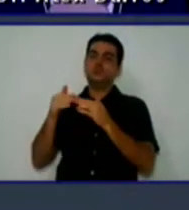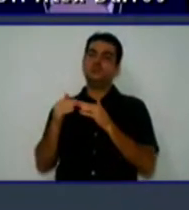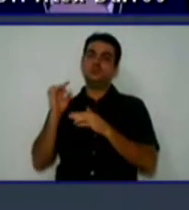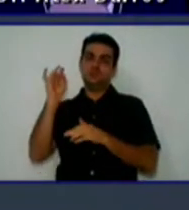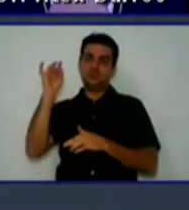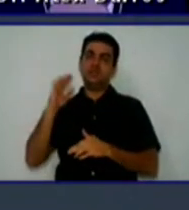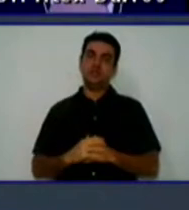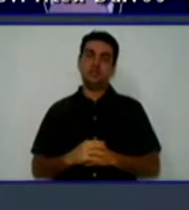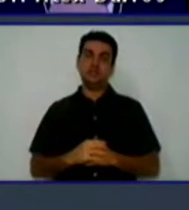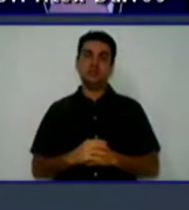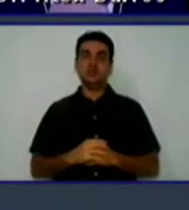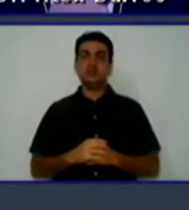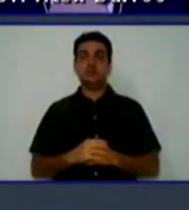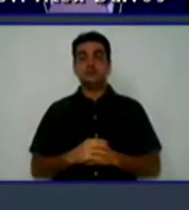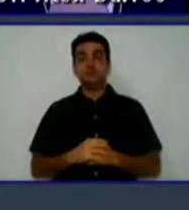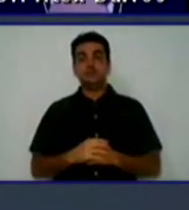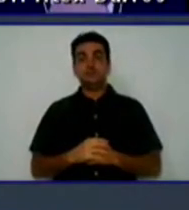destaque.